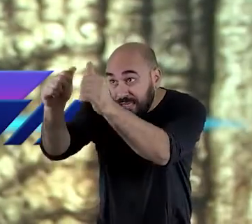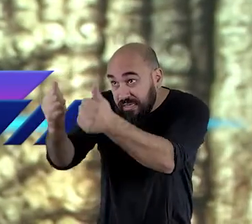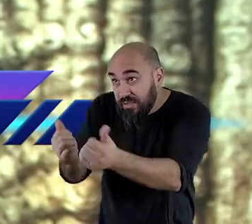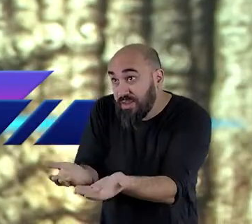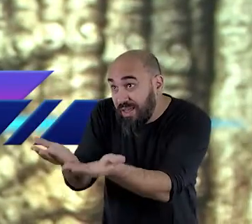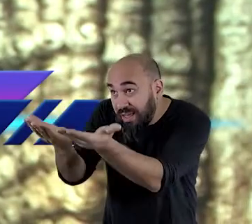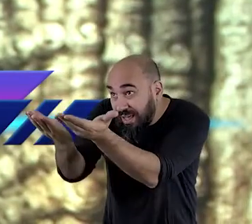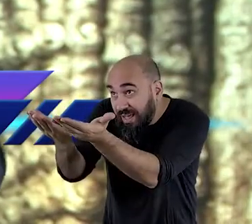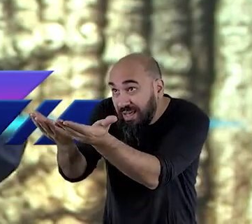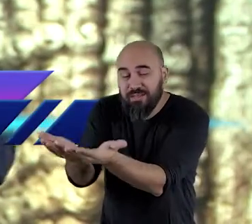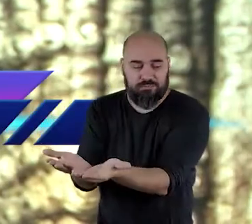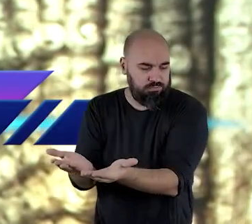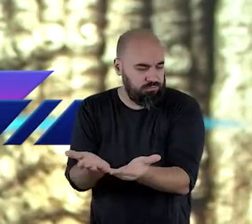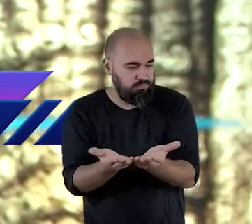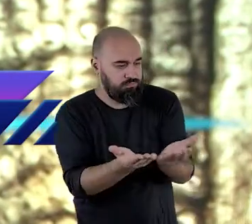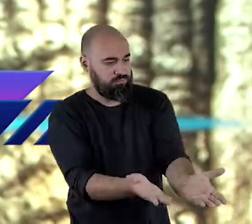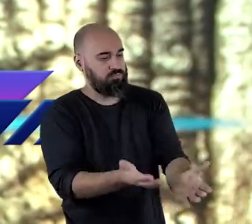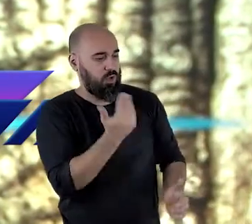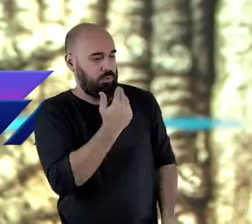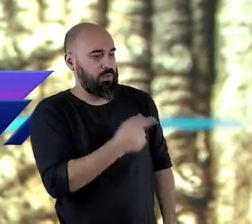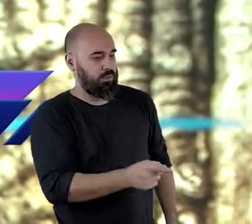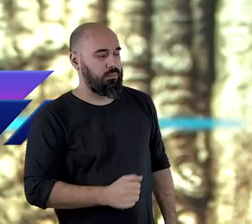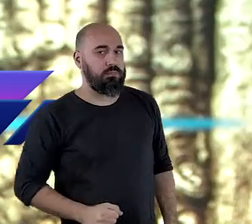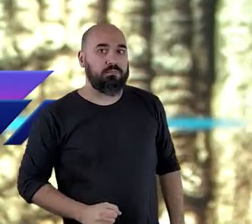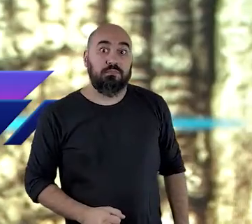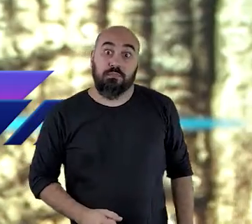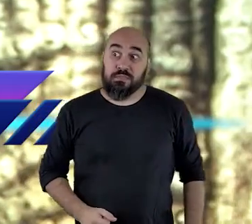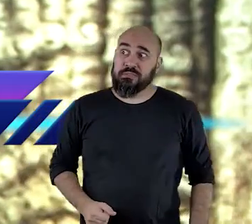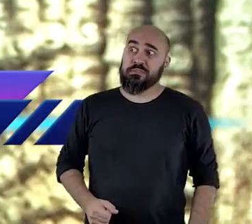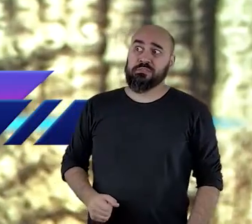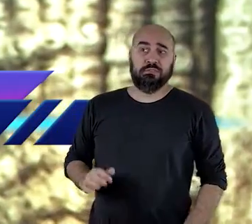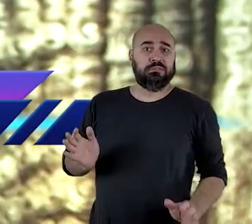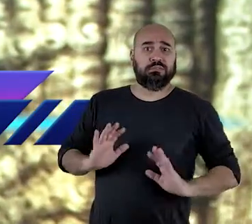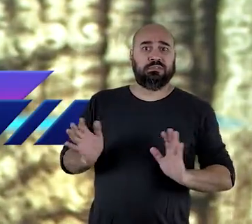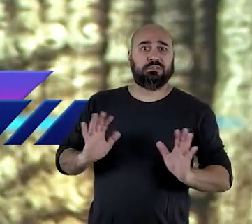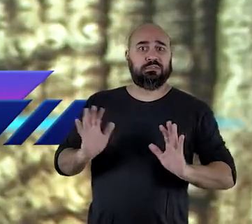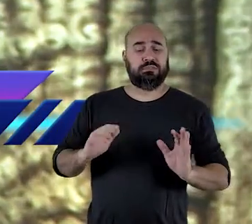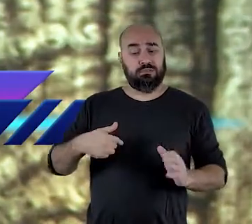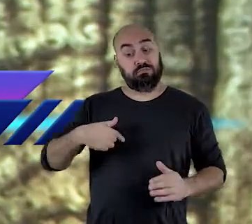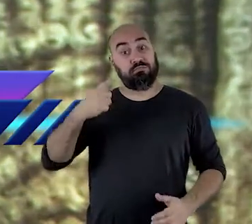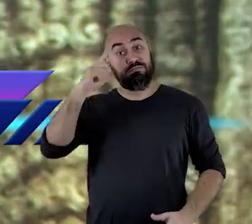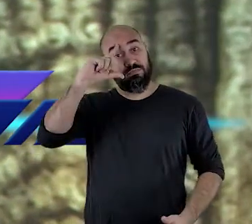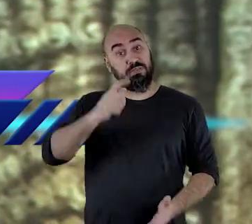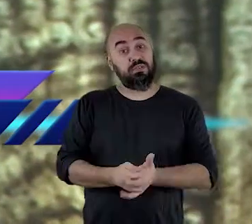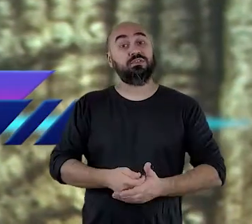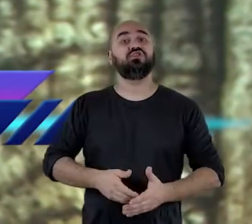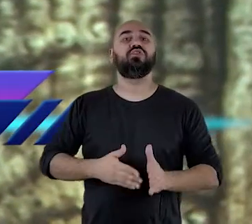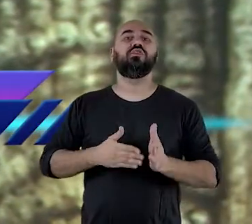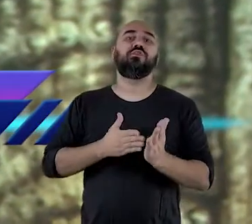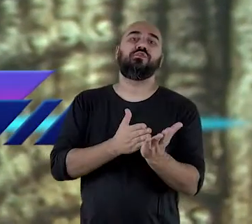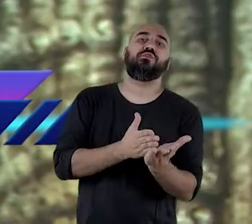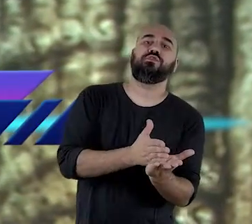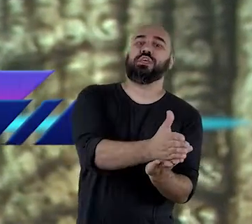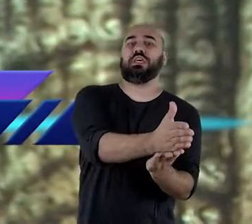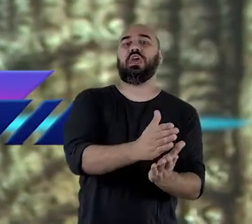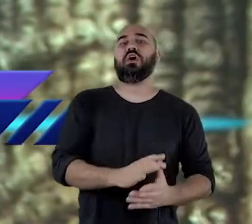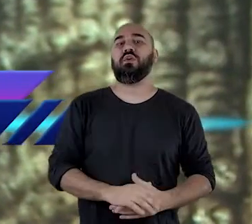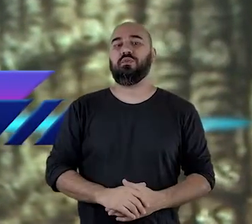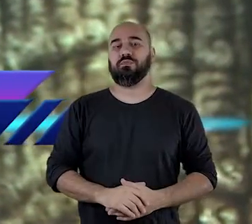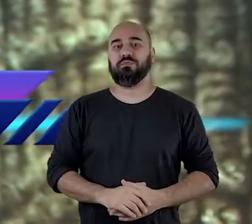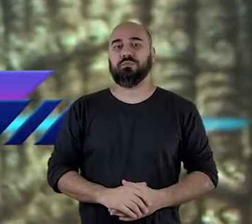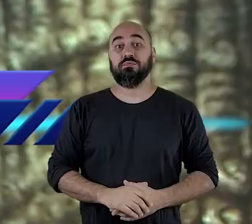comeriam. Eles decidiram que permaneceriam fiéis. São 2 passos que levam